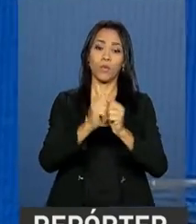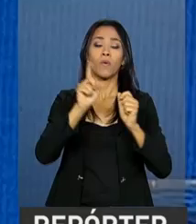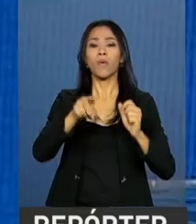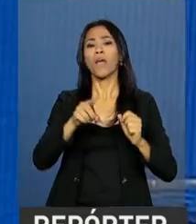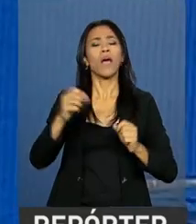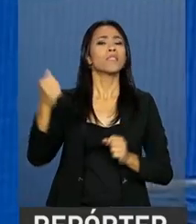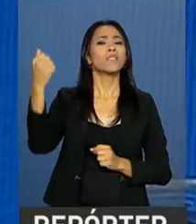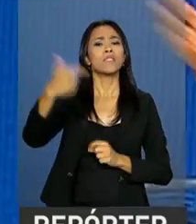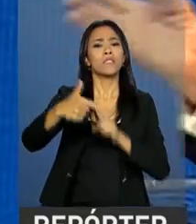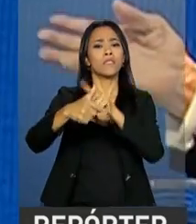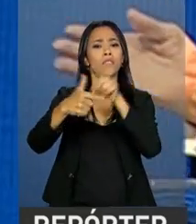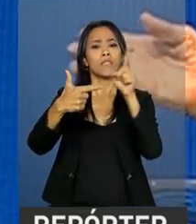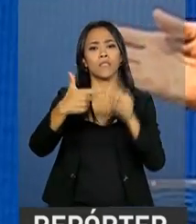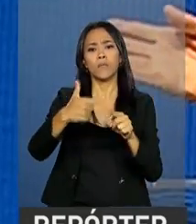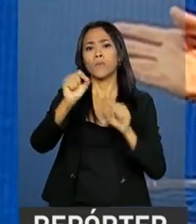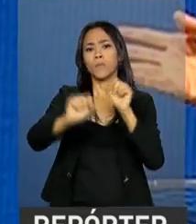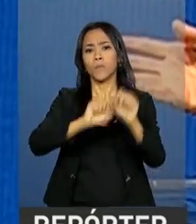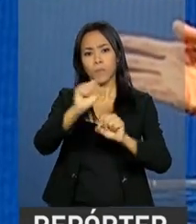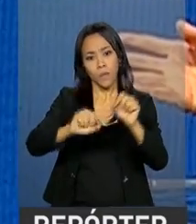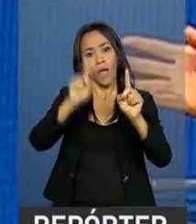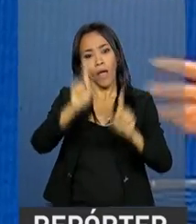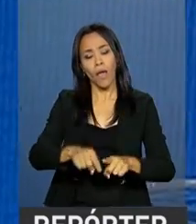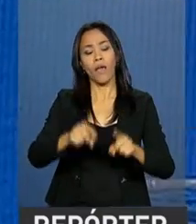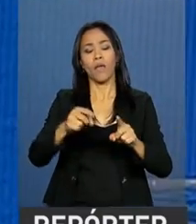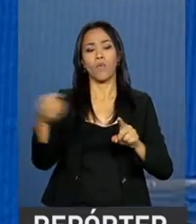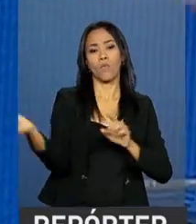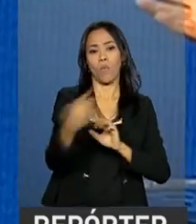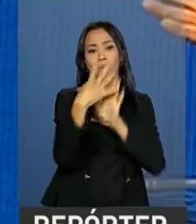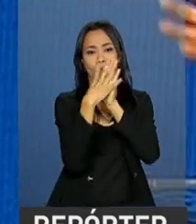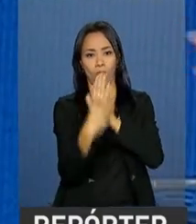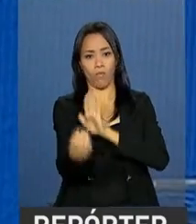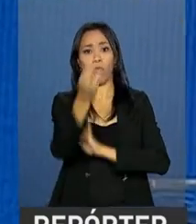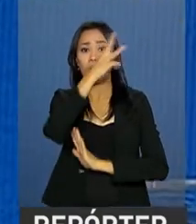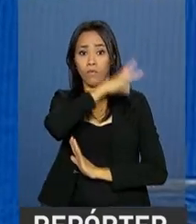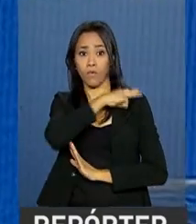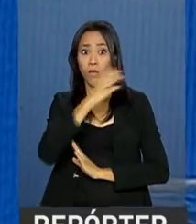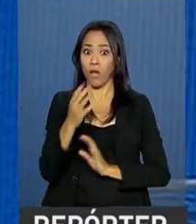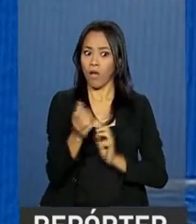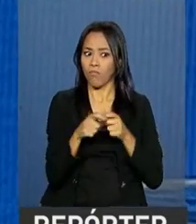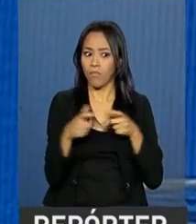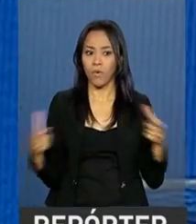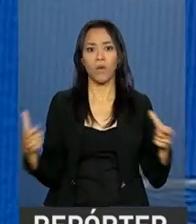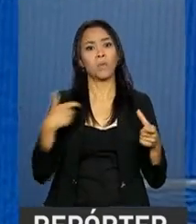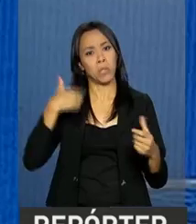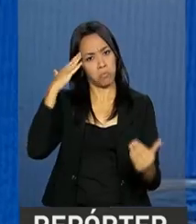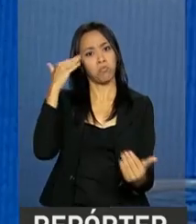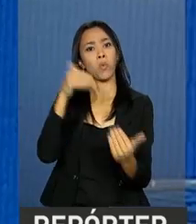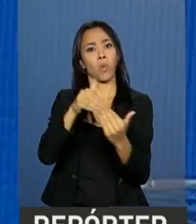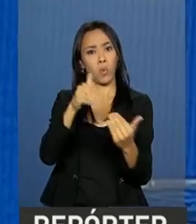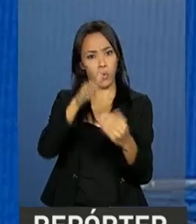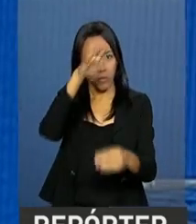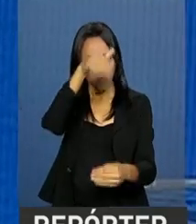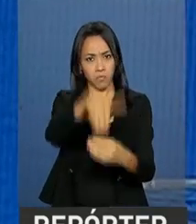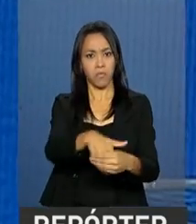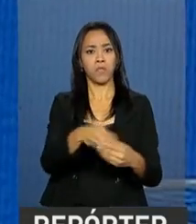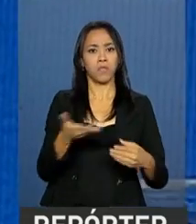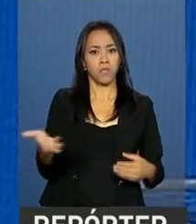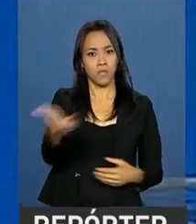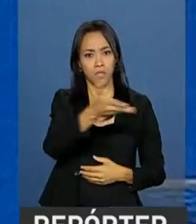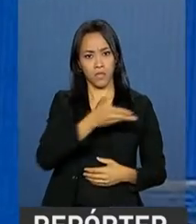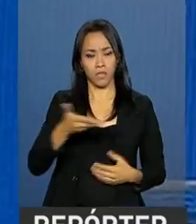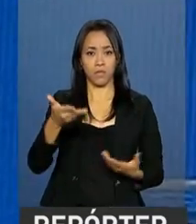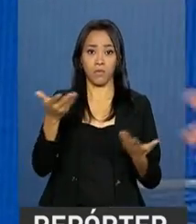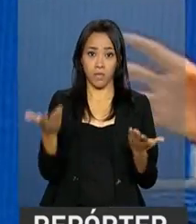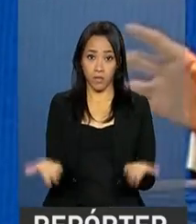reformas fundamentais para o Brasil que é a reforma do ensino médio aprovada por quase unanimidade pela grande maioria do senado federal no dia de